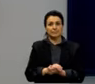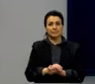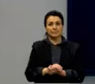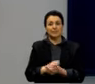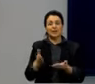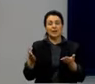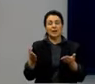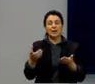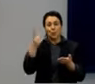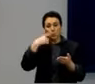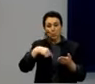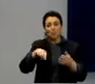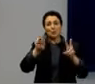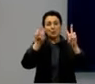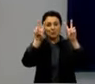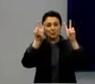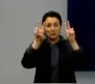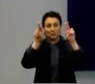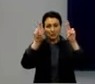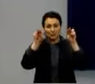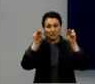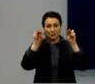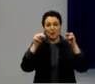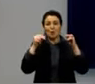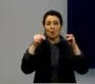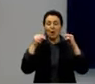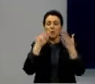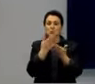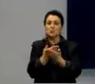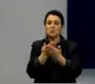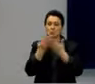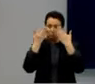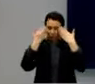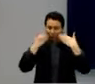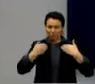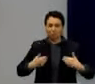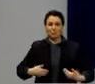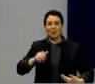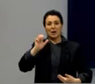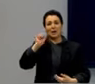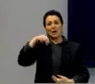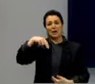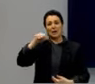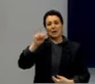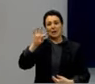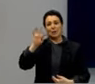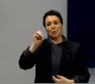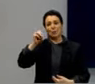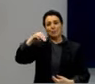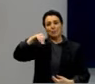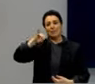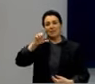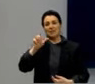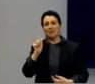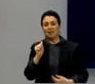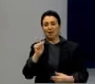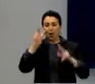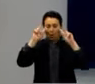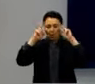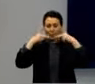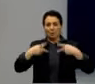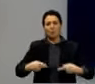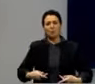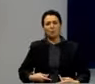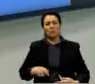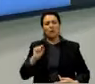Bom, o próximo tópico, então, é sobre anatomia humana. O que seria a anatomia